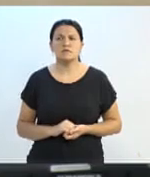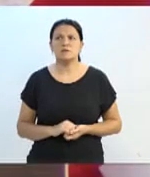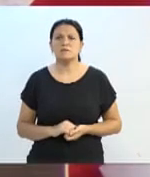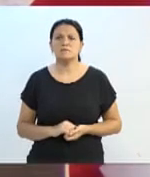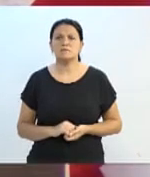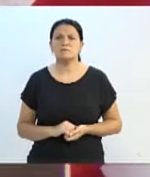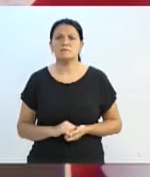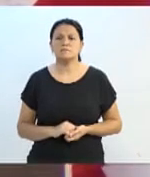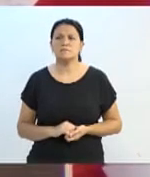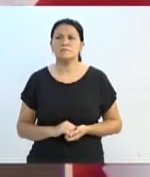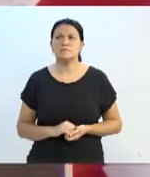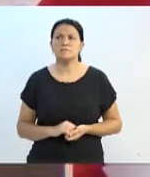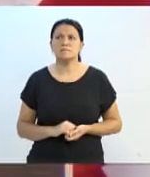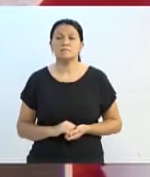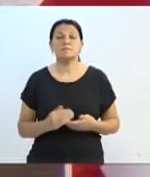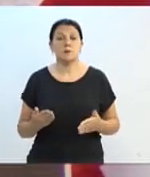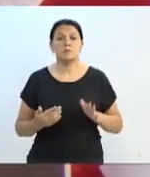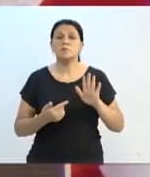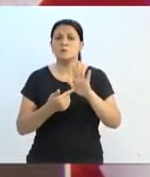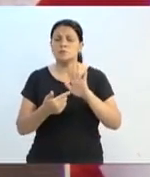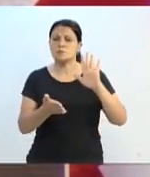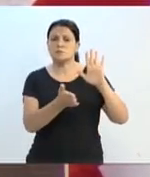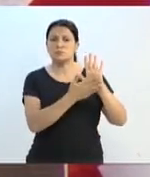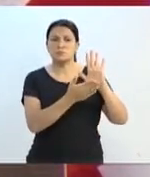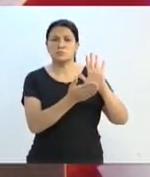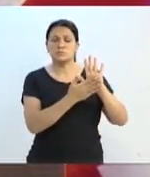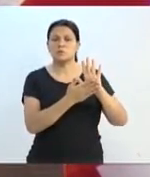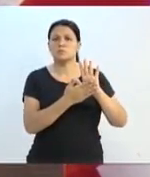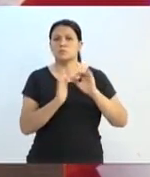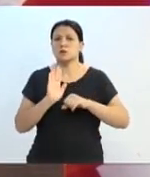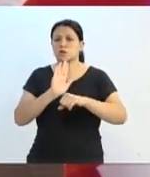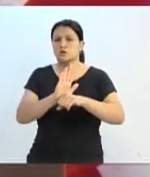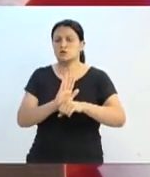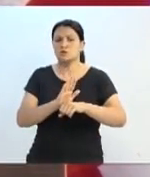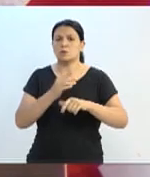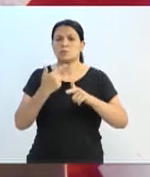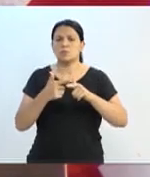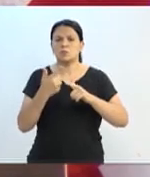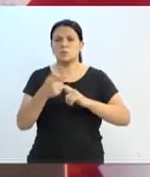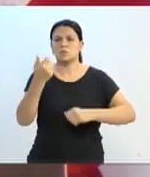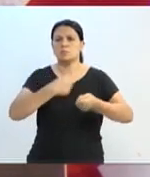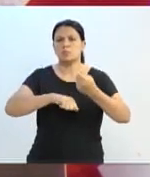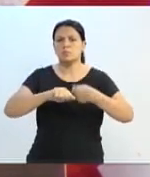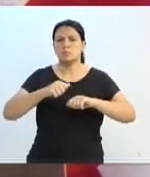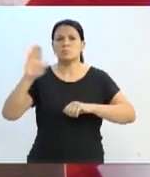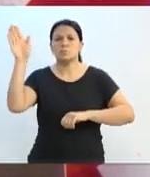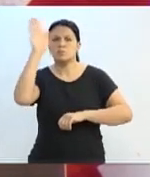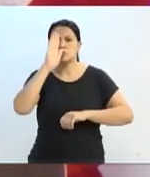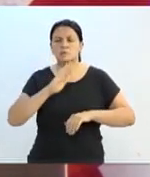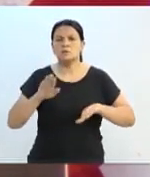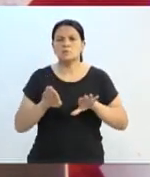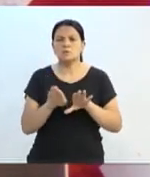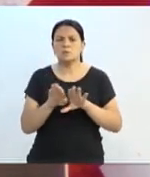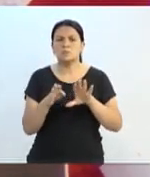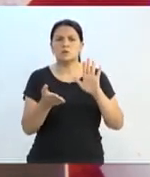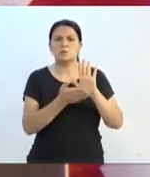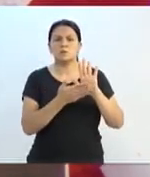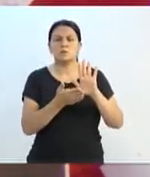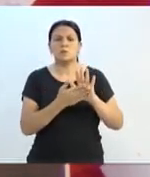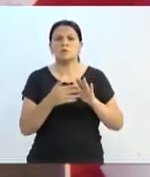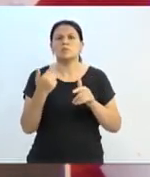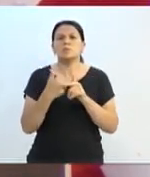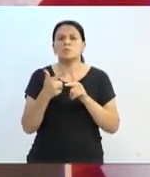Assim, ó, humildemente apresentou proposta para a crise econômica do Brasil e também uma proposta para a crise sanitária,